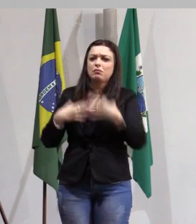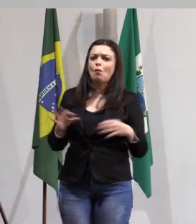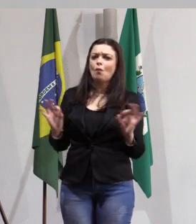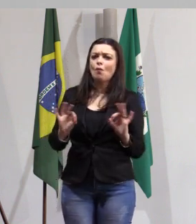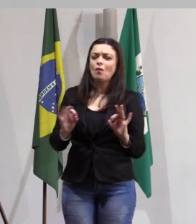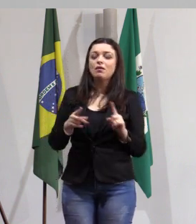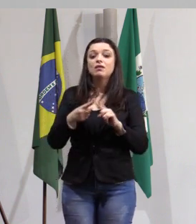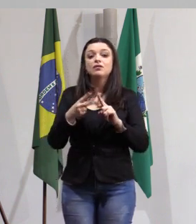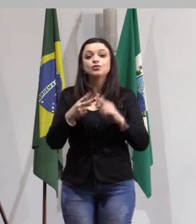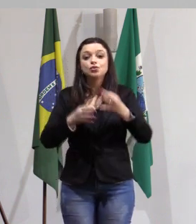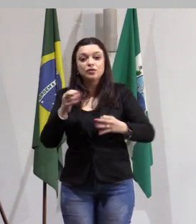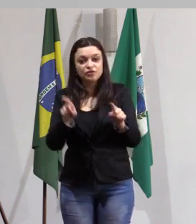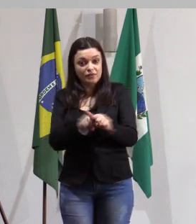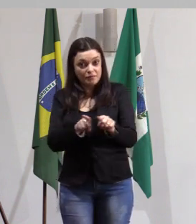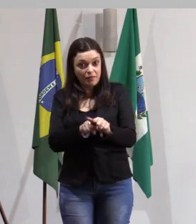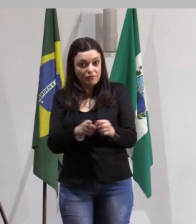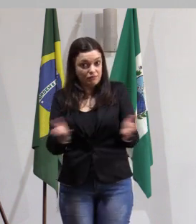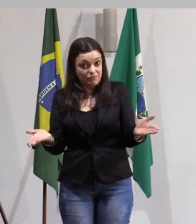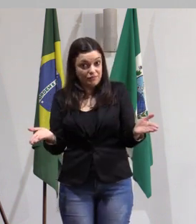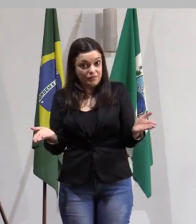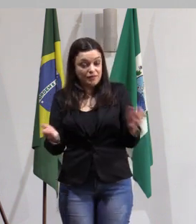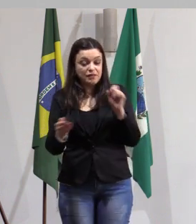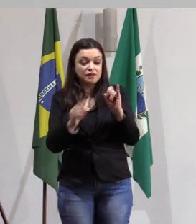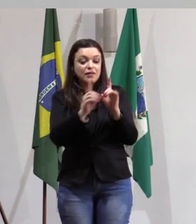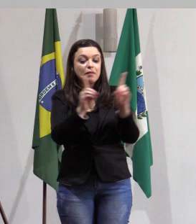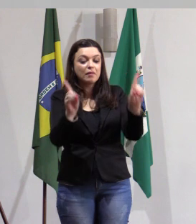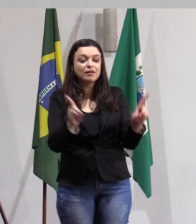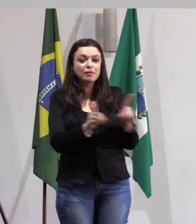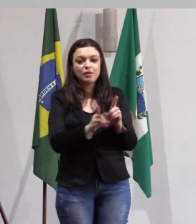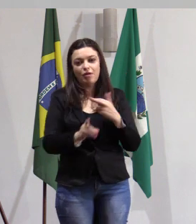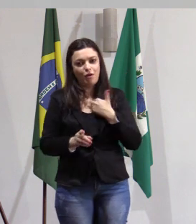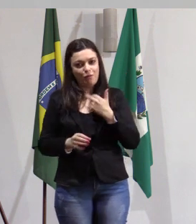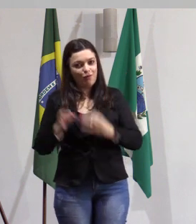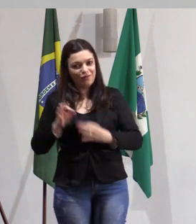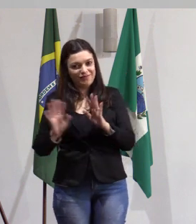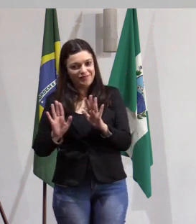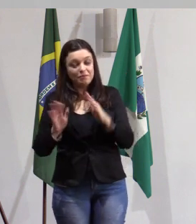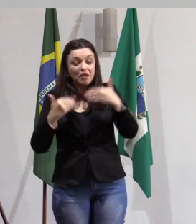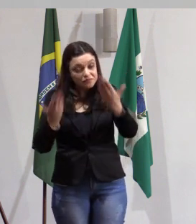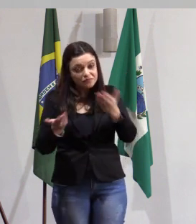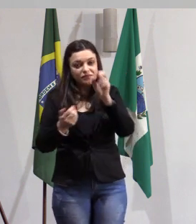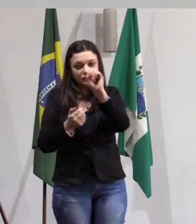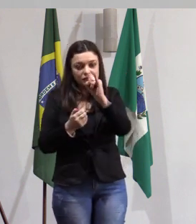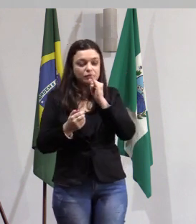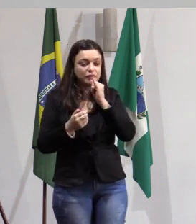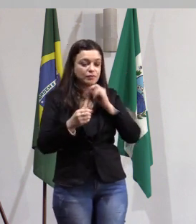fazer, sendo possível juridicamente, o que eu já coloco em questão, uma sociedade de propósito específico?